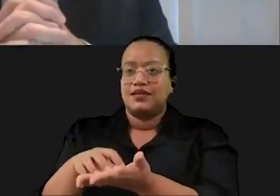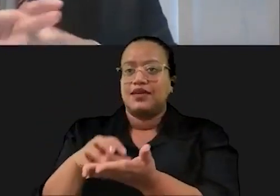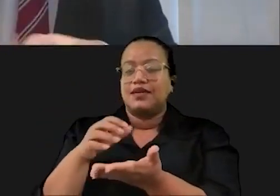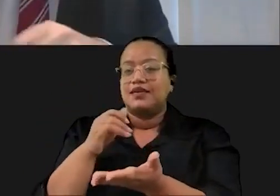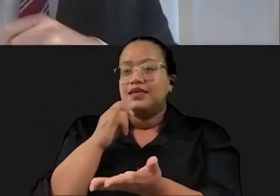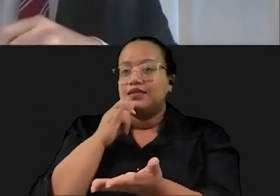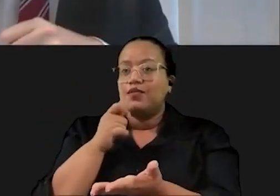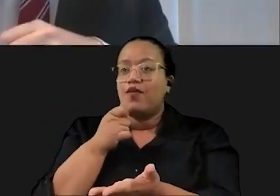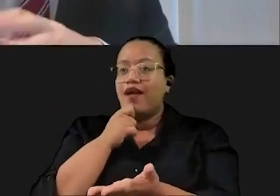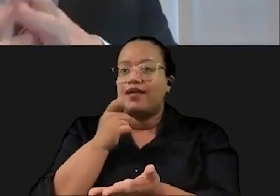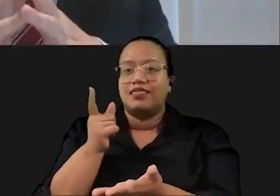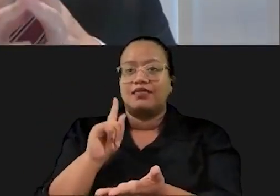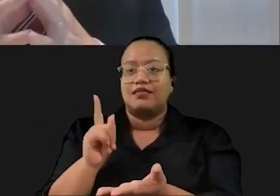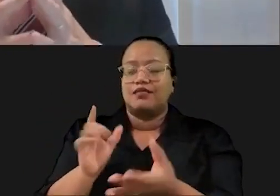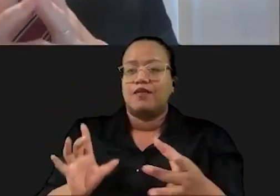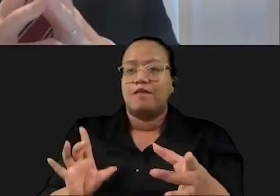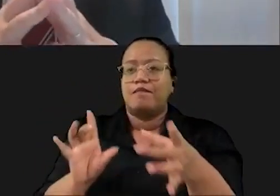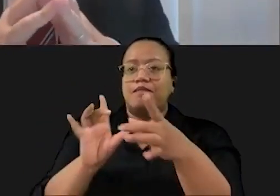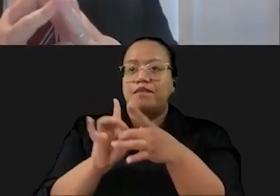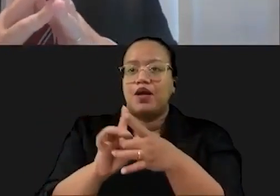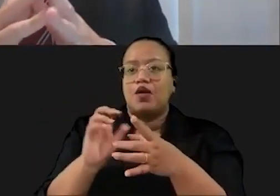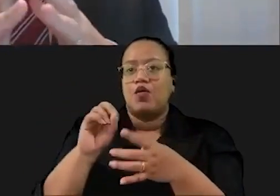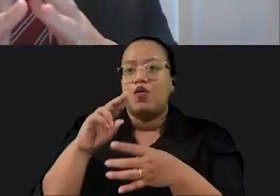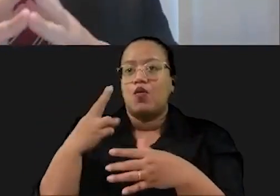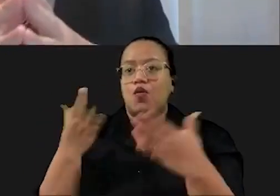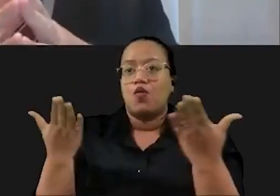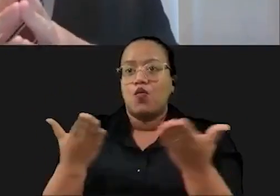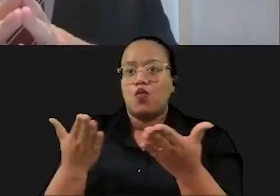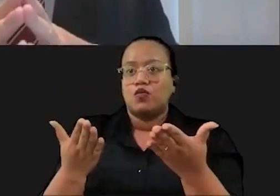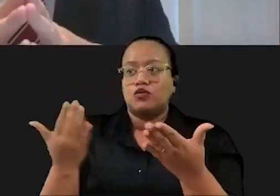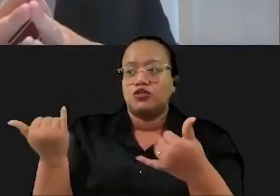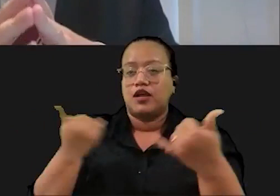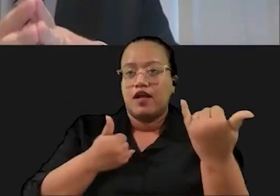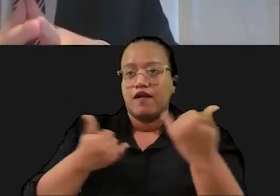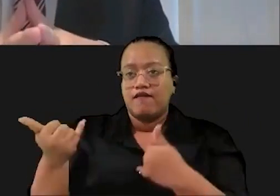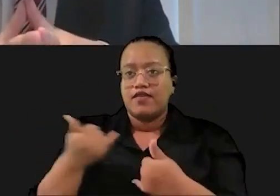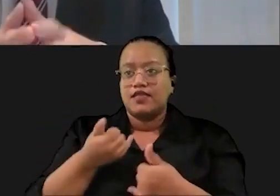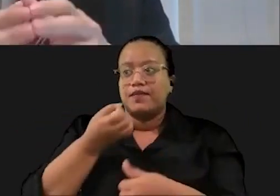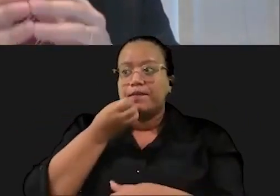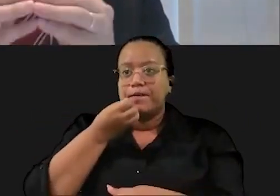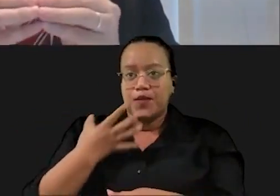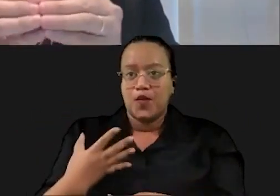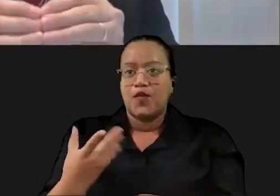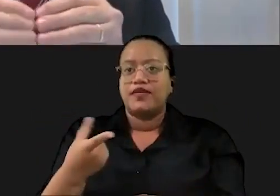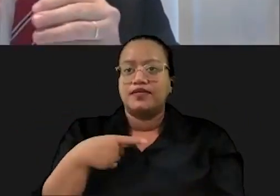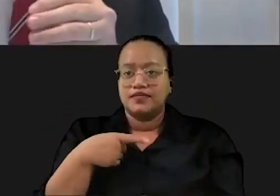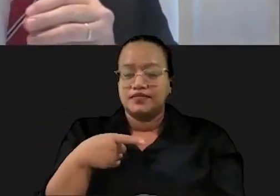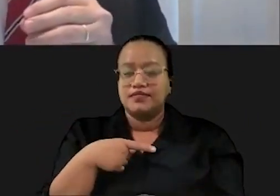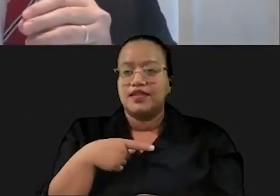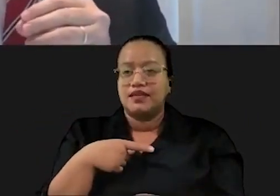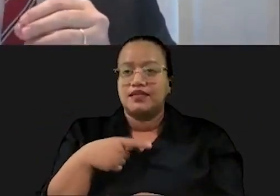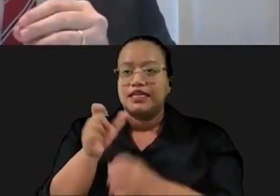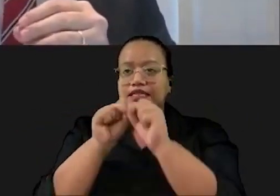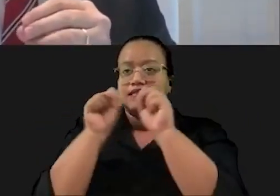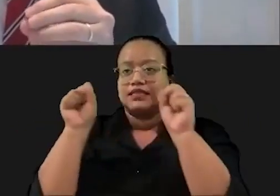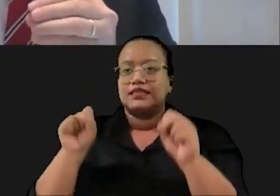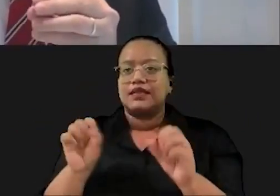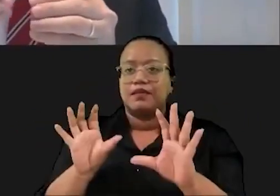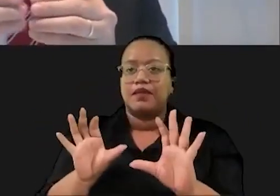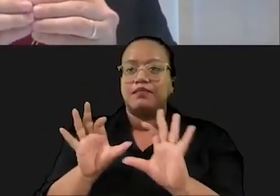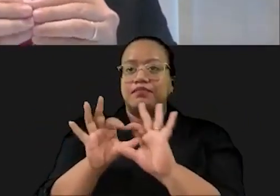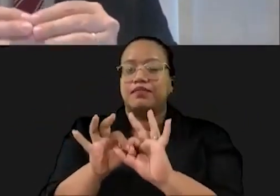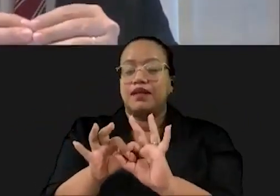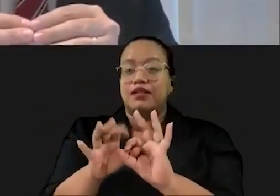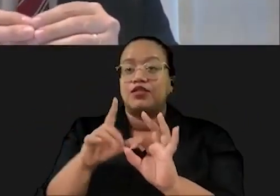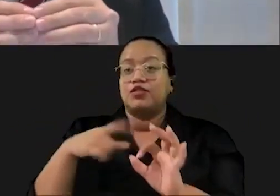notícia muito boa que tivemos. Então, a gente não tem essa integração ainda do PJE ao